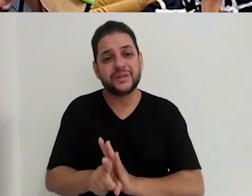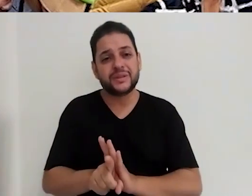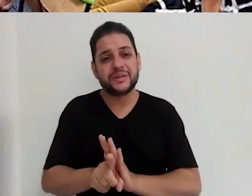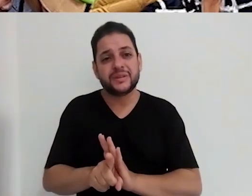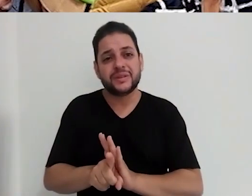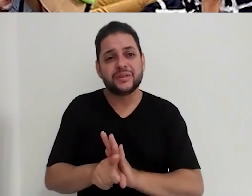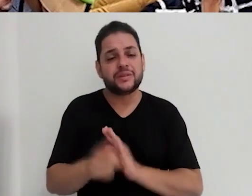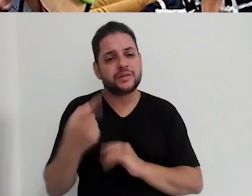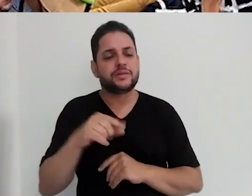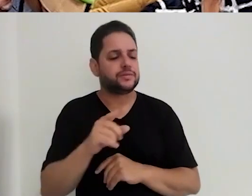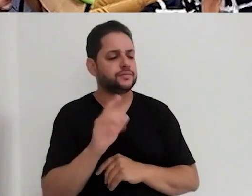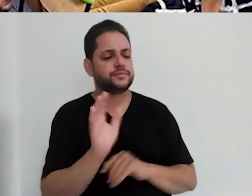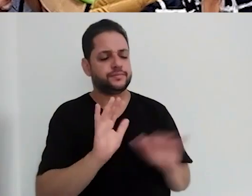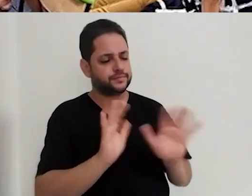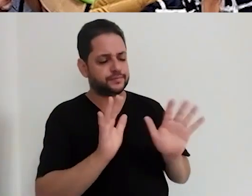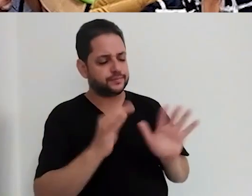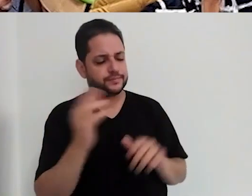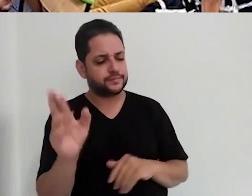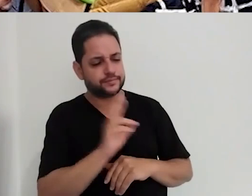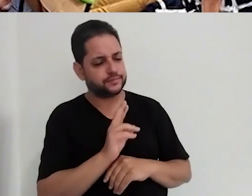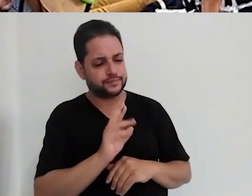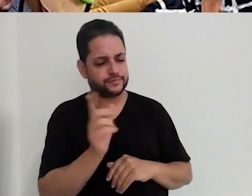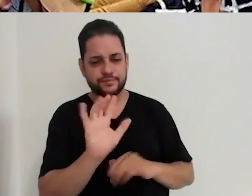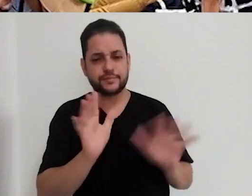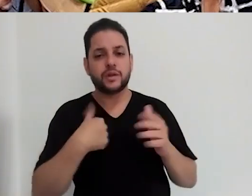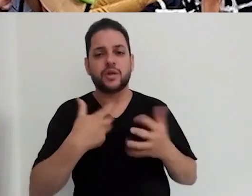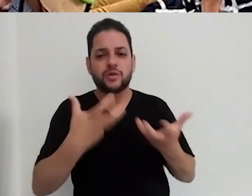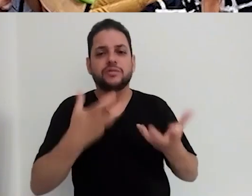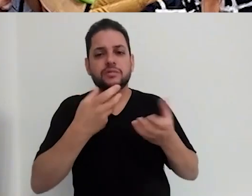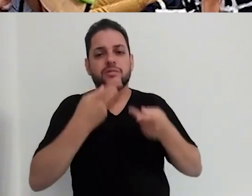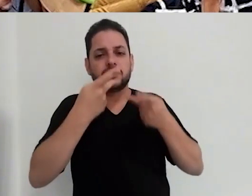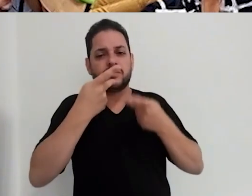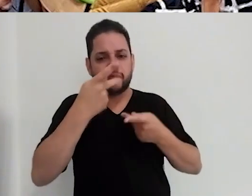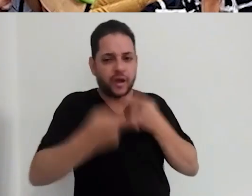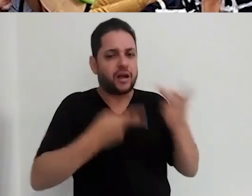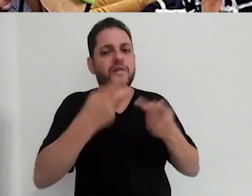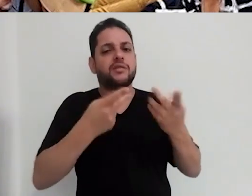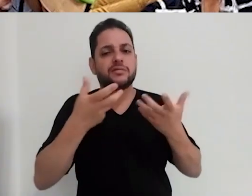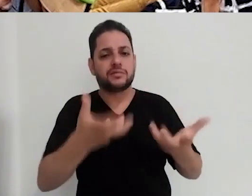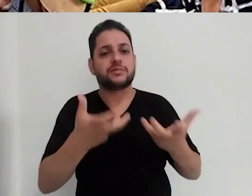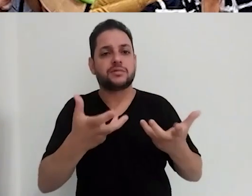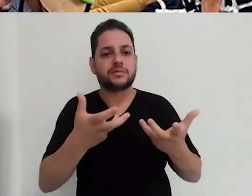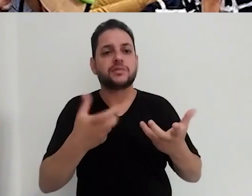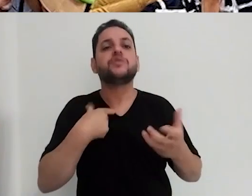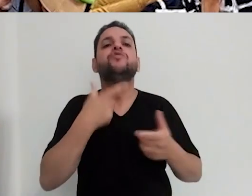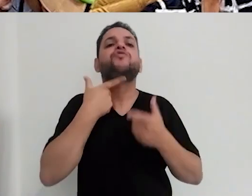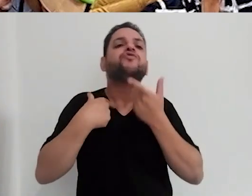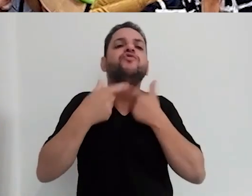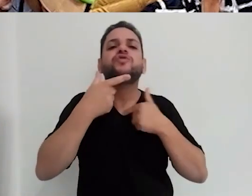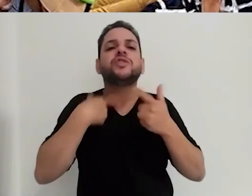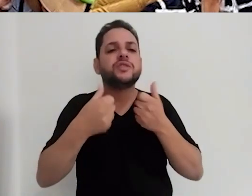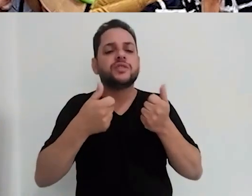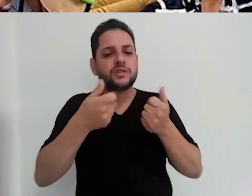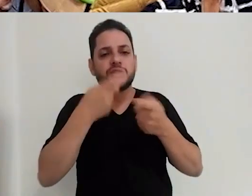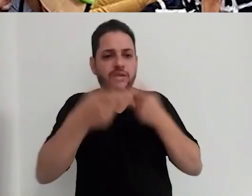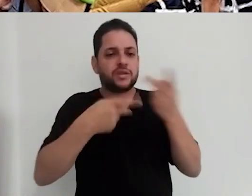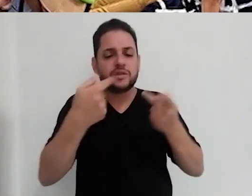ele falou, não, eu quero falar, eu estou com vontade de falar, não se preocupe, eu estou acostumada a